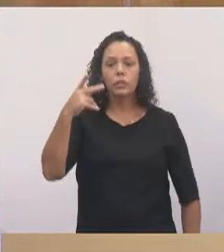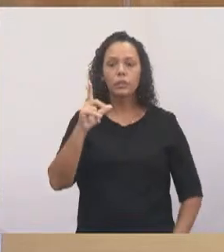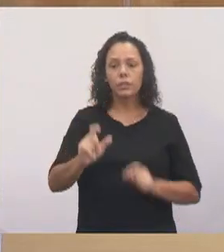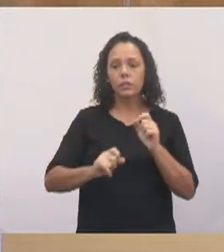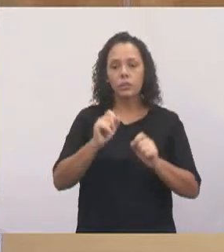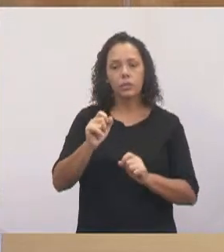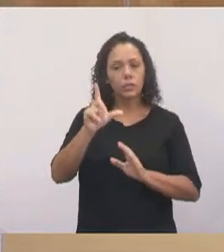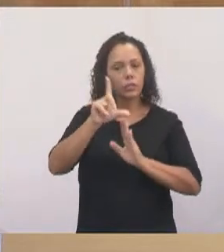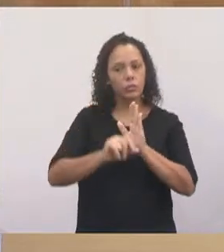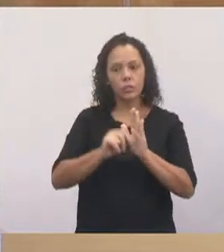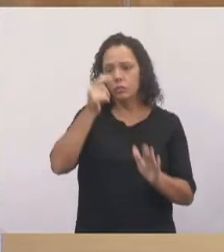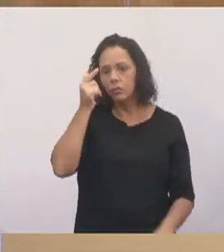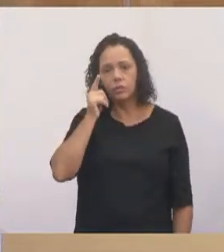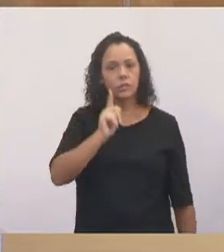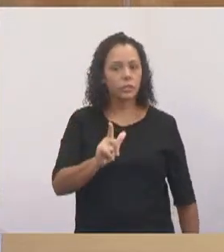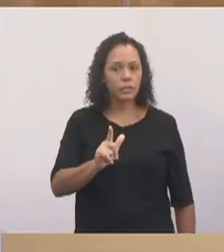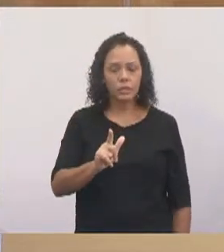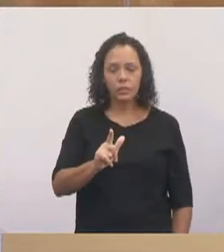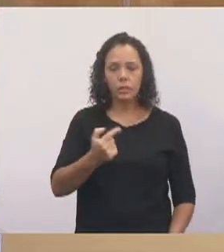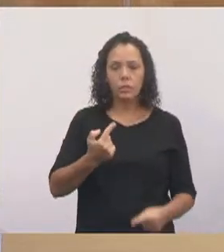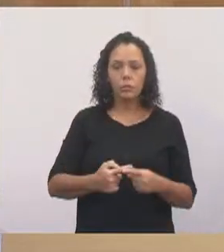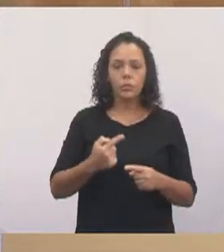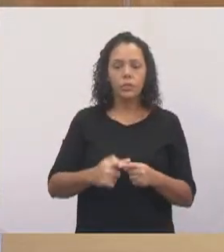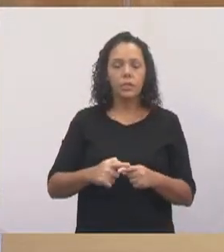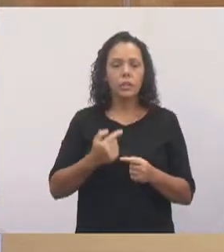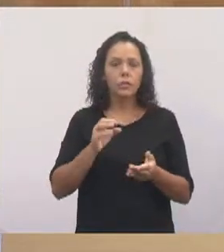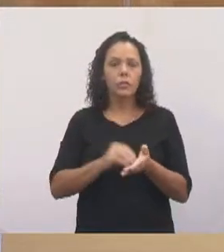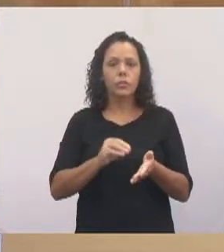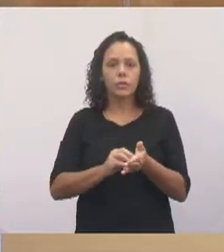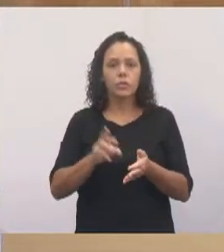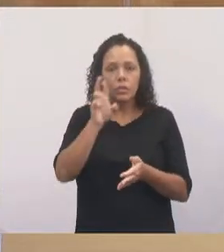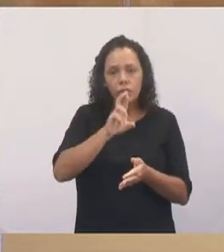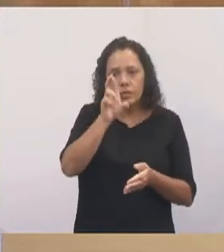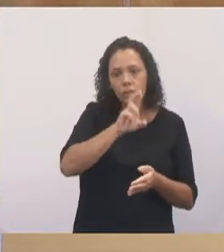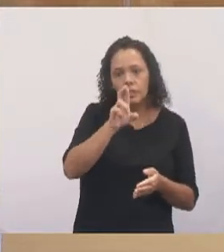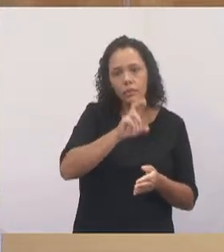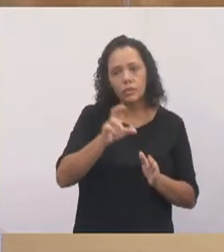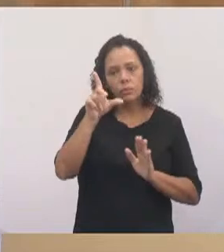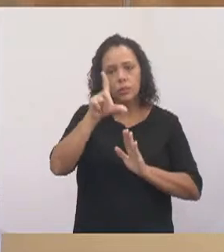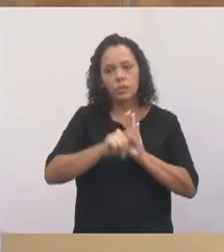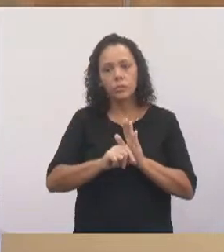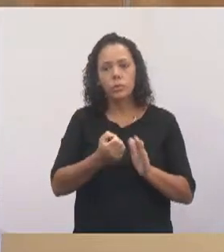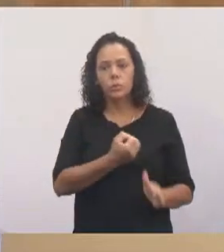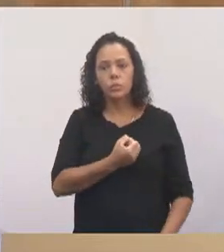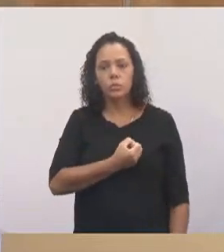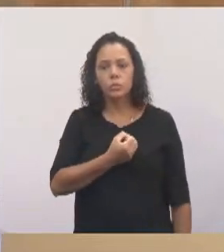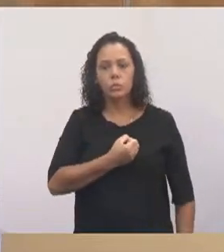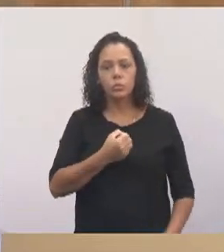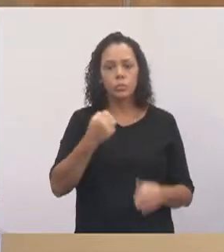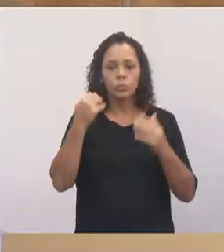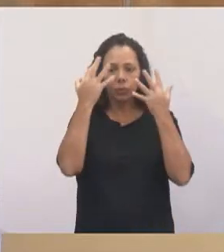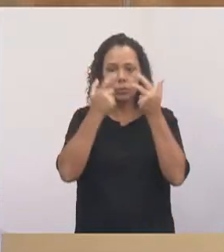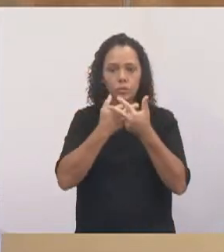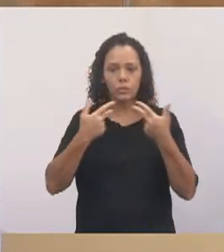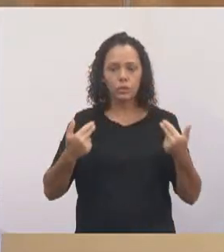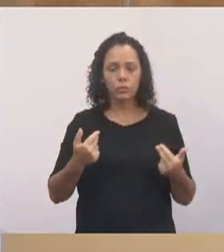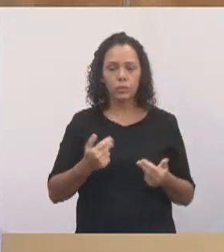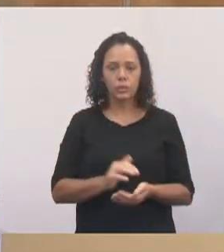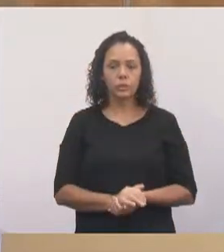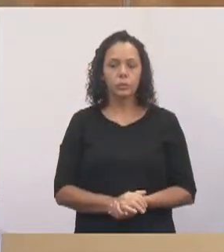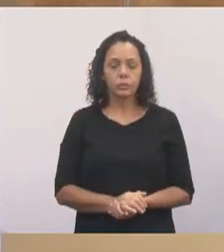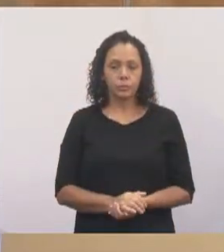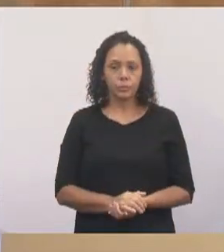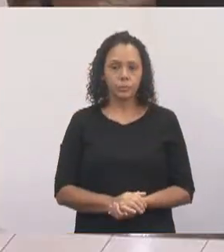vai reduzir. Não vai ter fiscalização para reduzir a quantidade de animal na nossa cidade. Posso? As ONGs, final